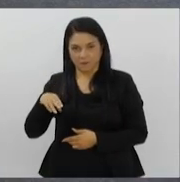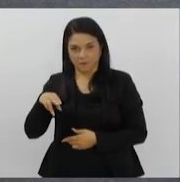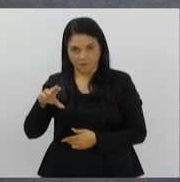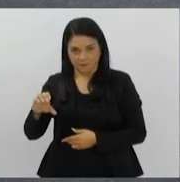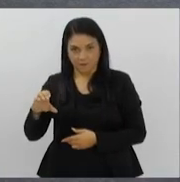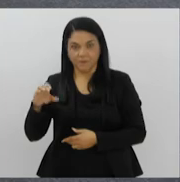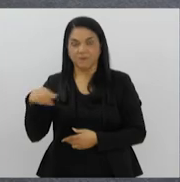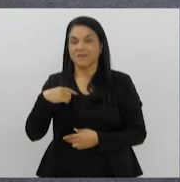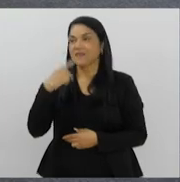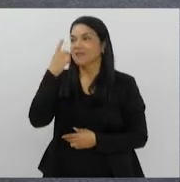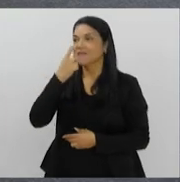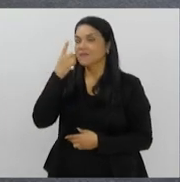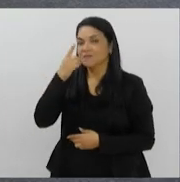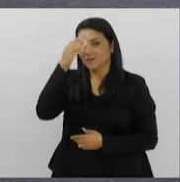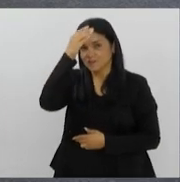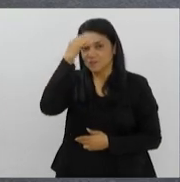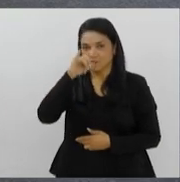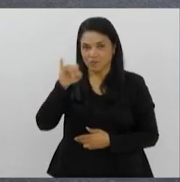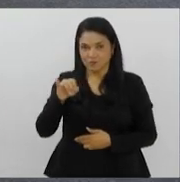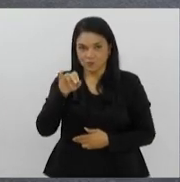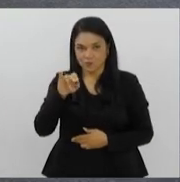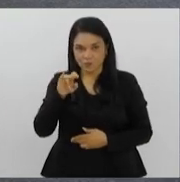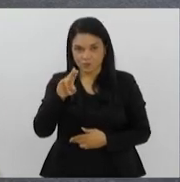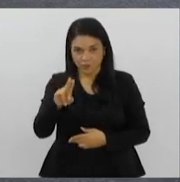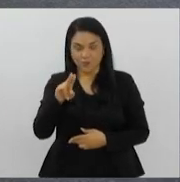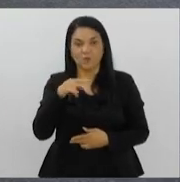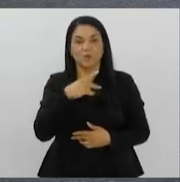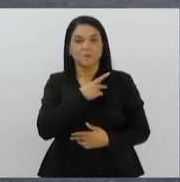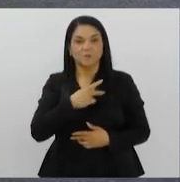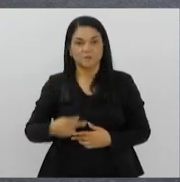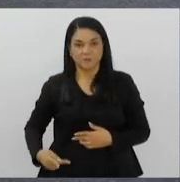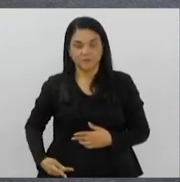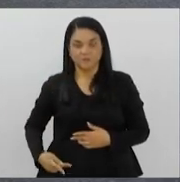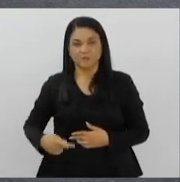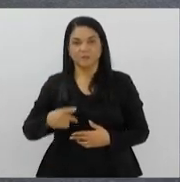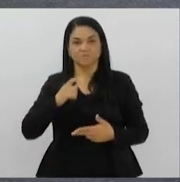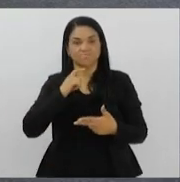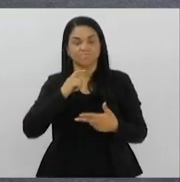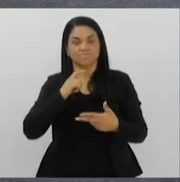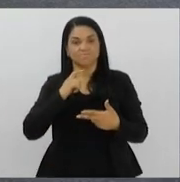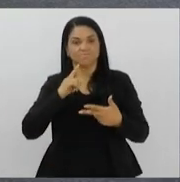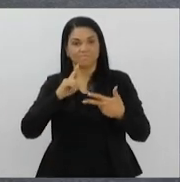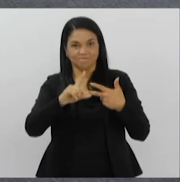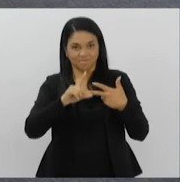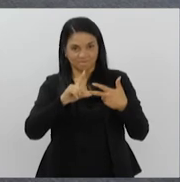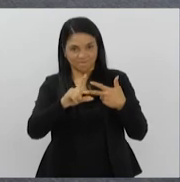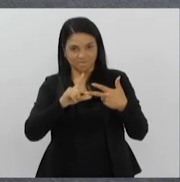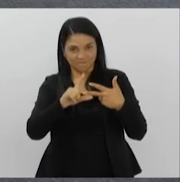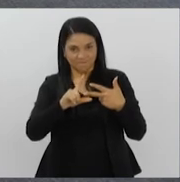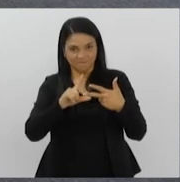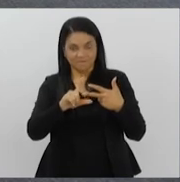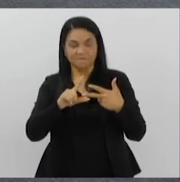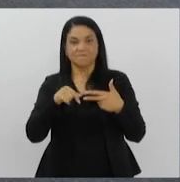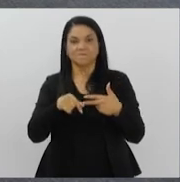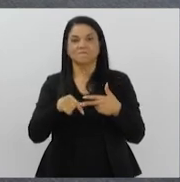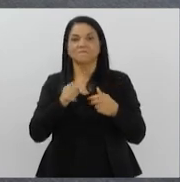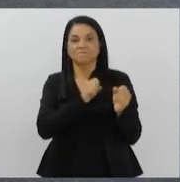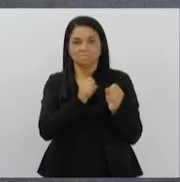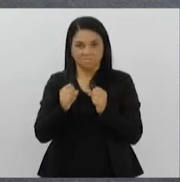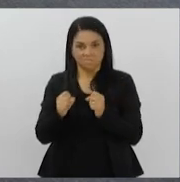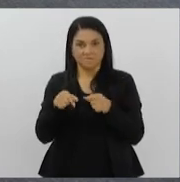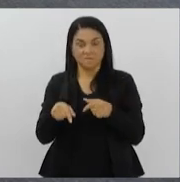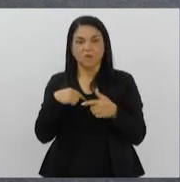Ju, presidente do Poder Legislativo, eu queria declarar o voto favorável. Dizer que eu